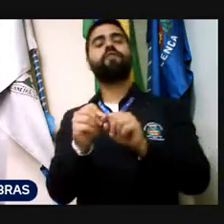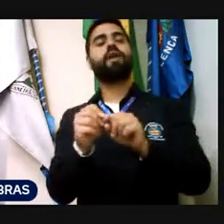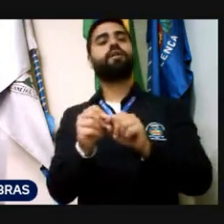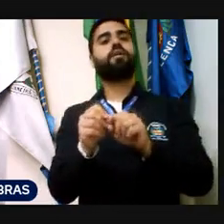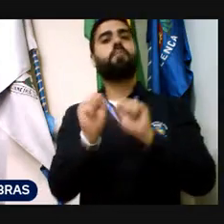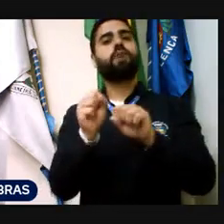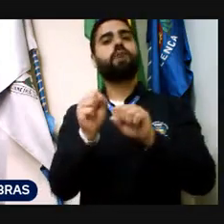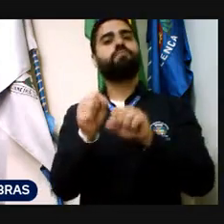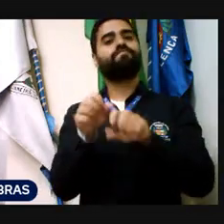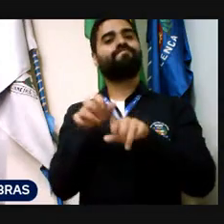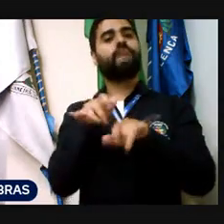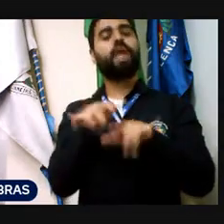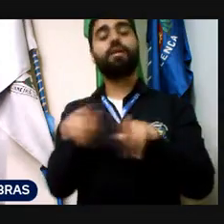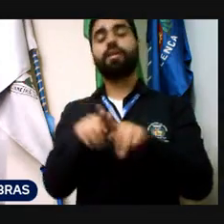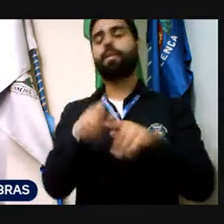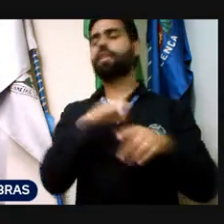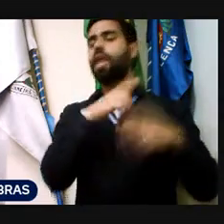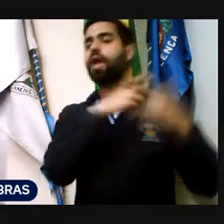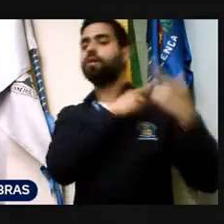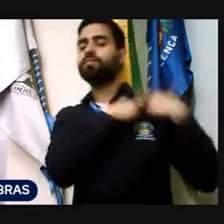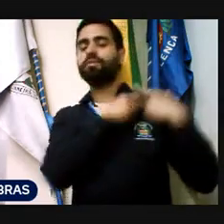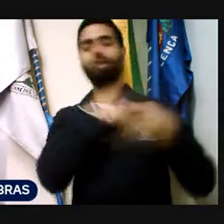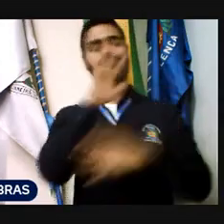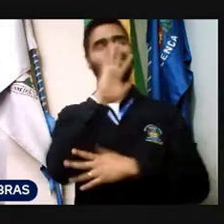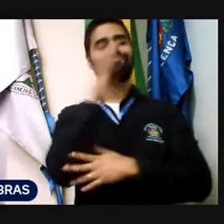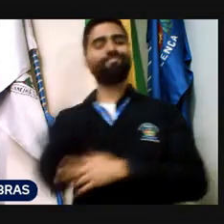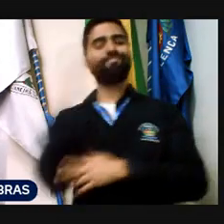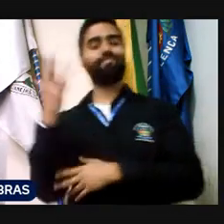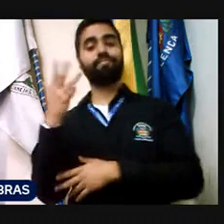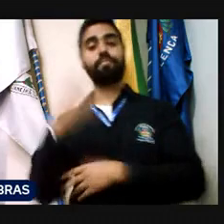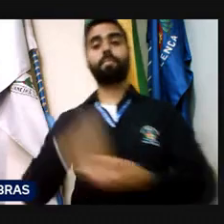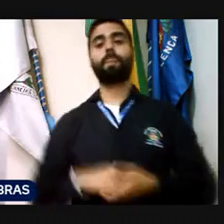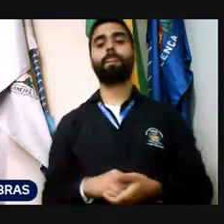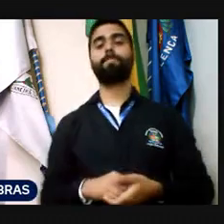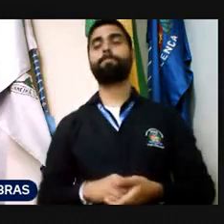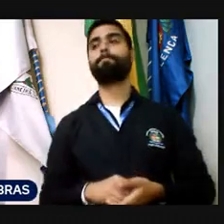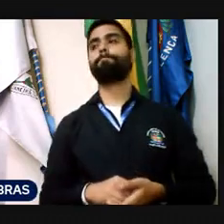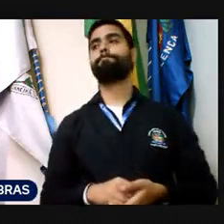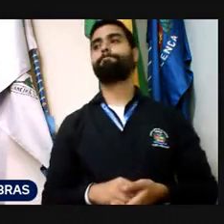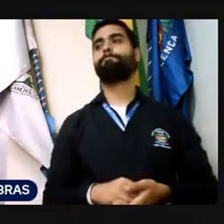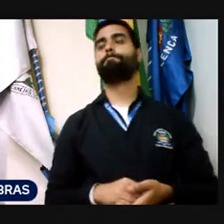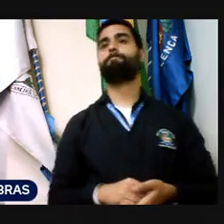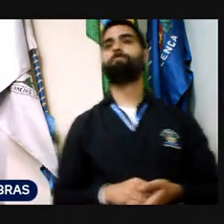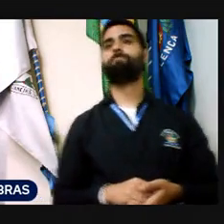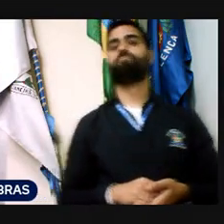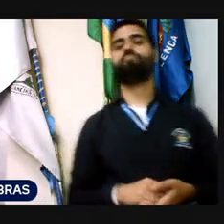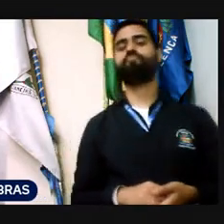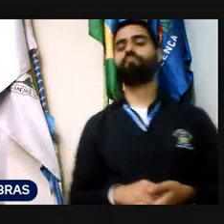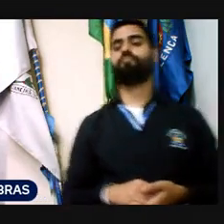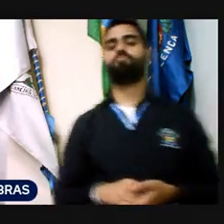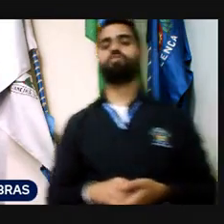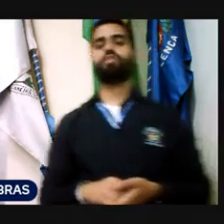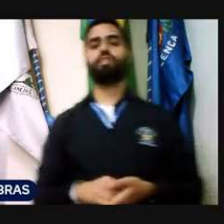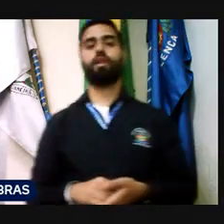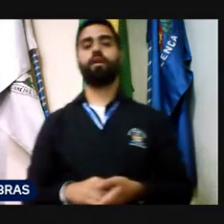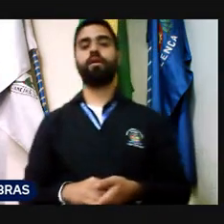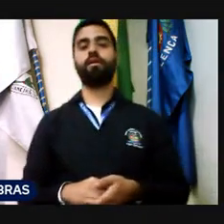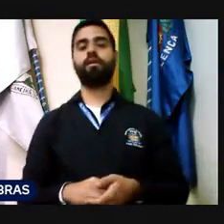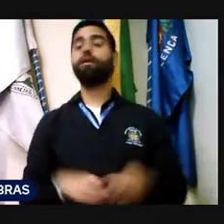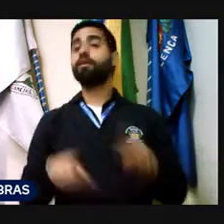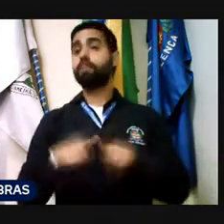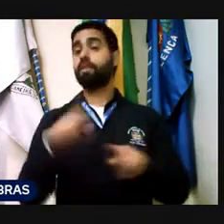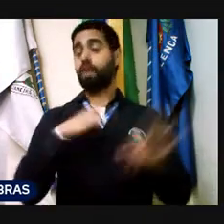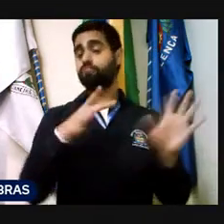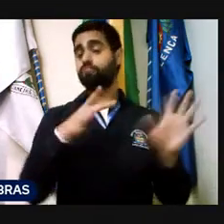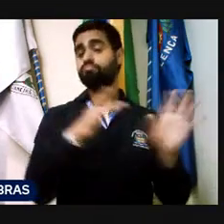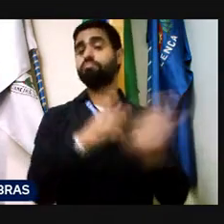e, consequentemente, sua responsabilidade por elas. Acima de tudo, na biodiversidade, nas outras espécies animais, incluindo o contexto rural e